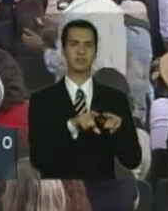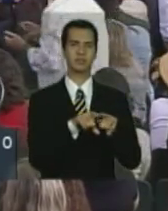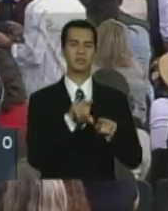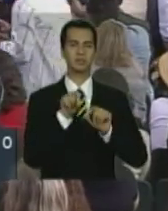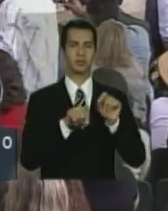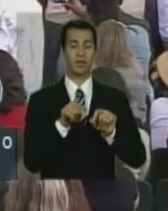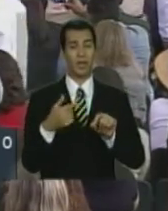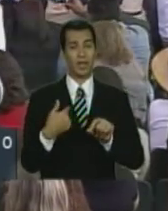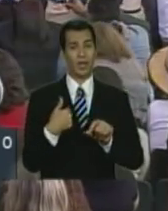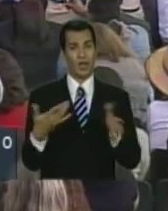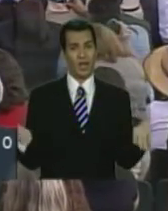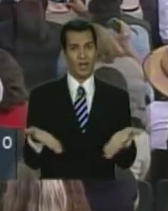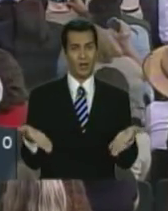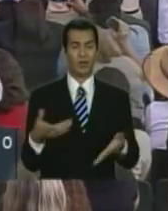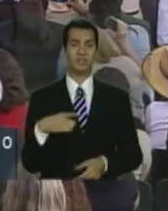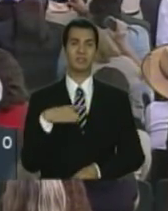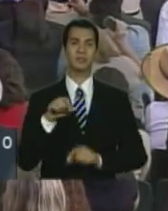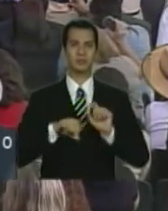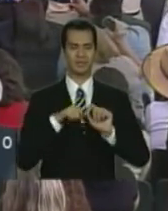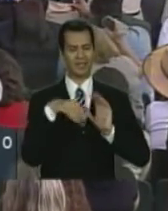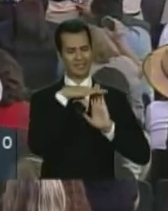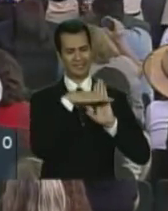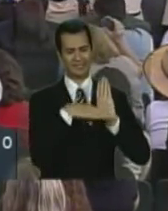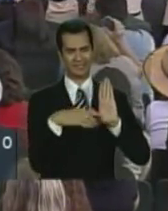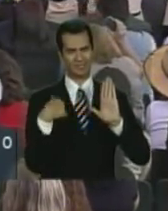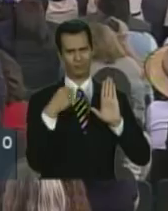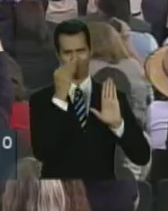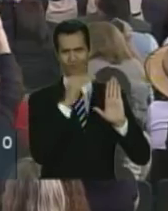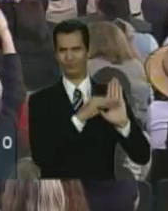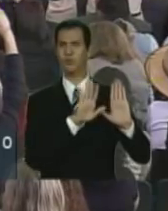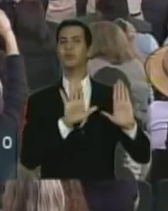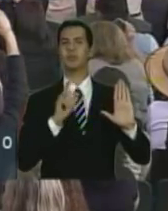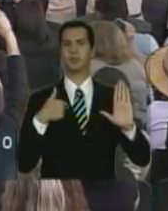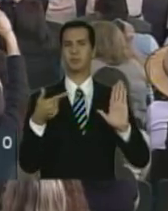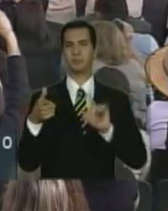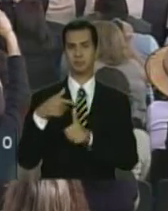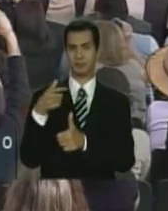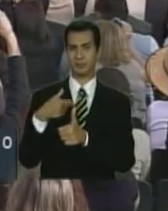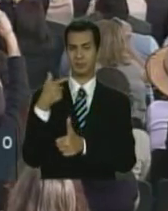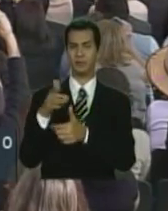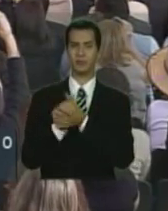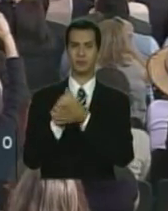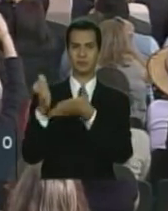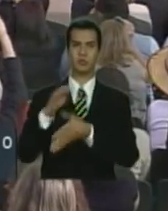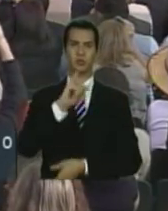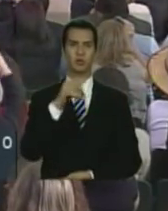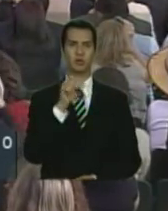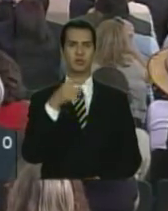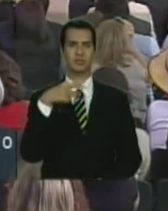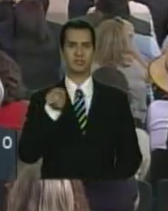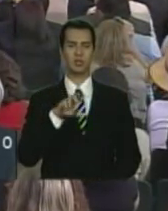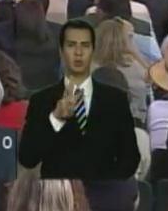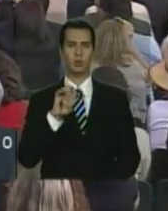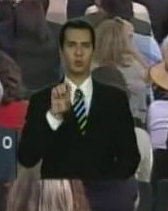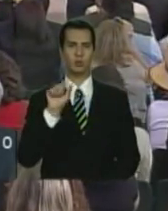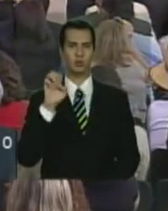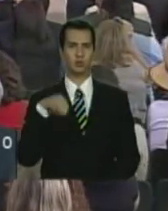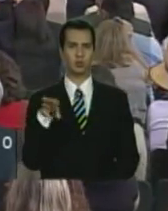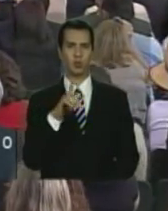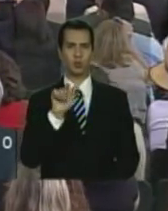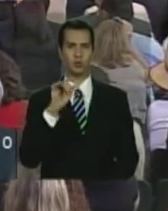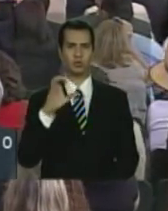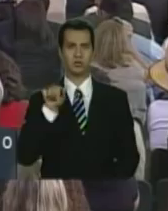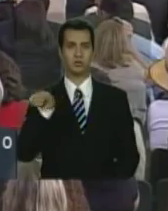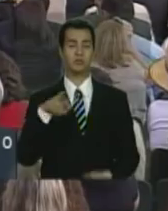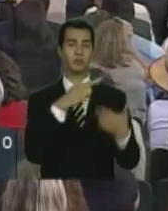do protocolo, o senhor José Wilson Gonçalves, representante da Comissão Nacional de